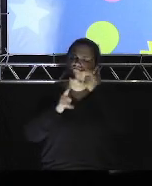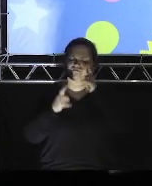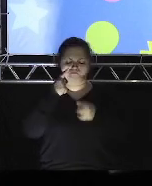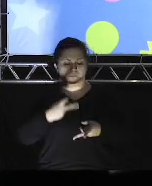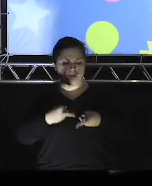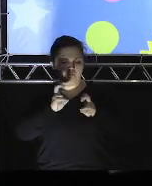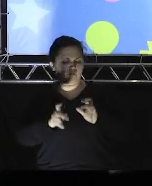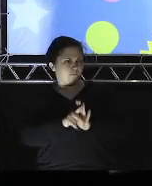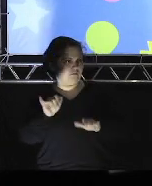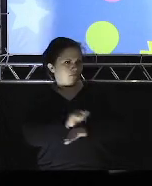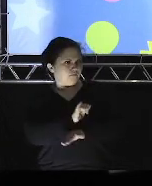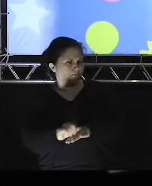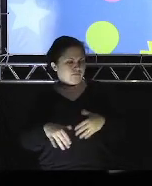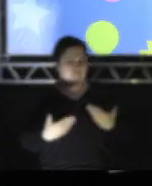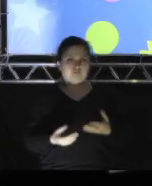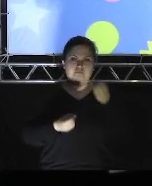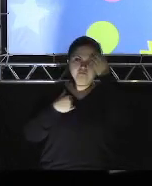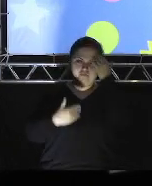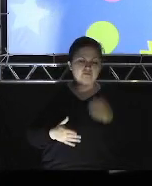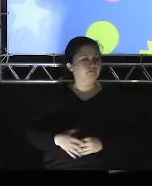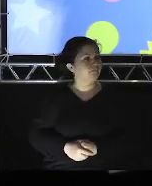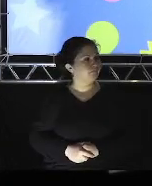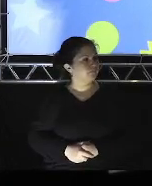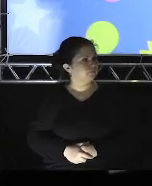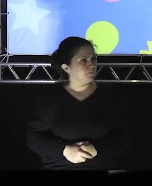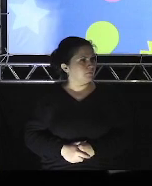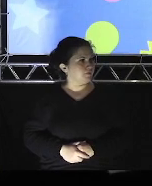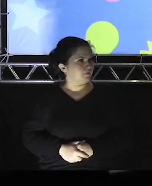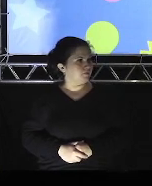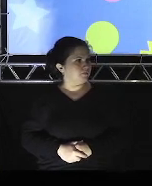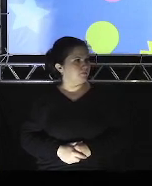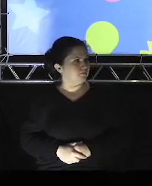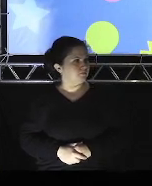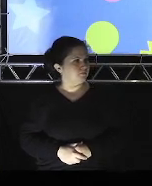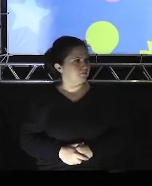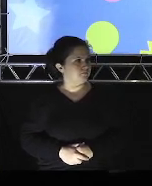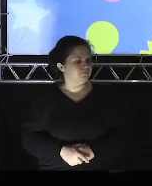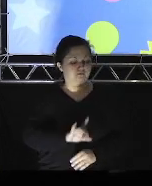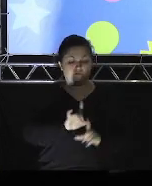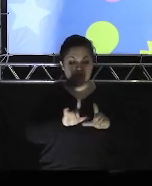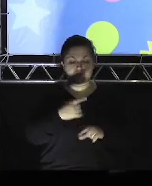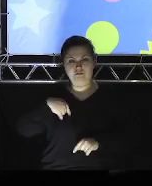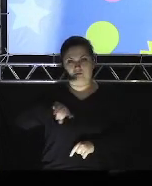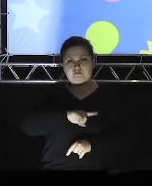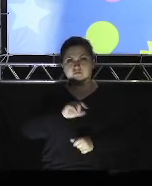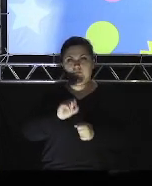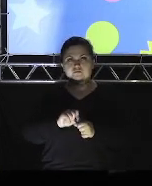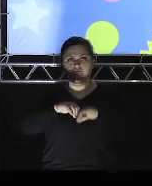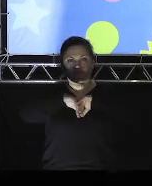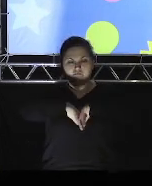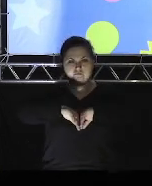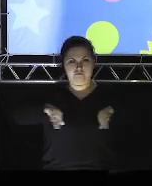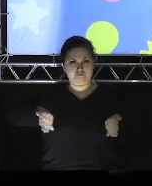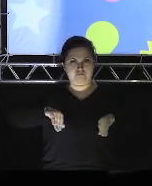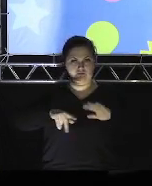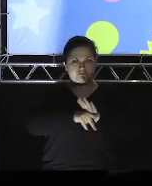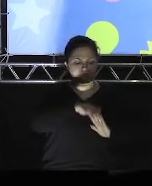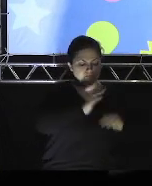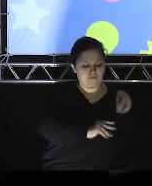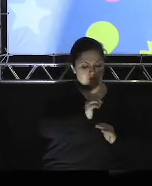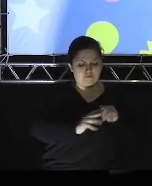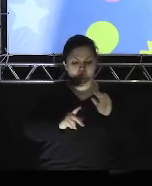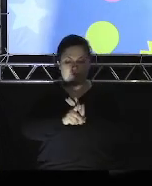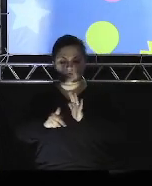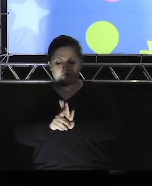estratégicos? Eu não consegui entender. Legal. Lá a gente faz aquela divisão de nível operacional, é o nível